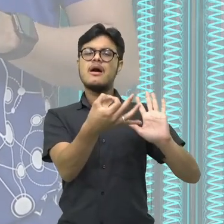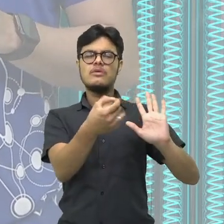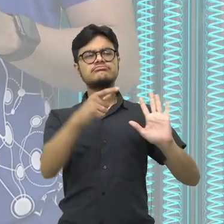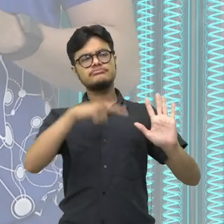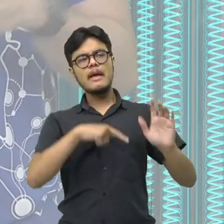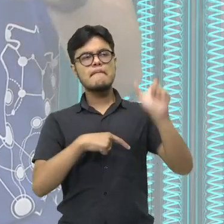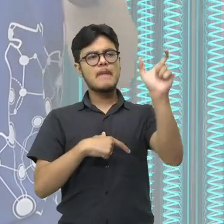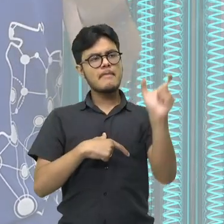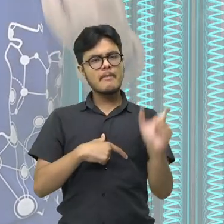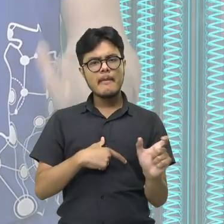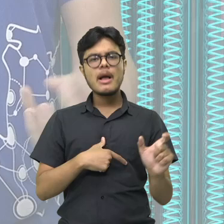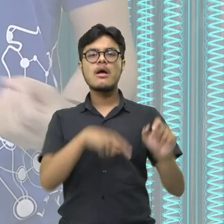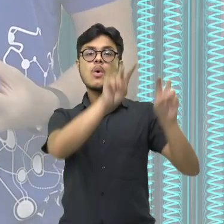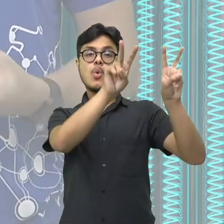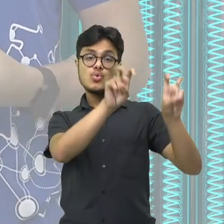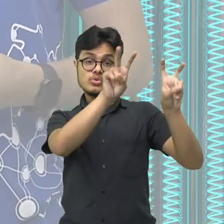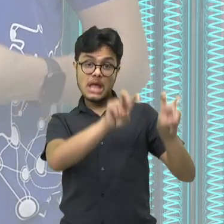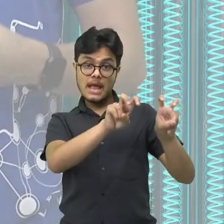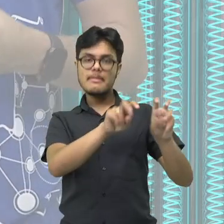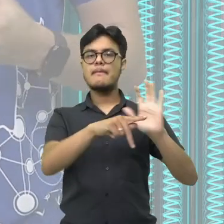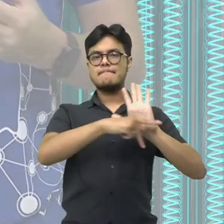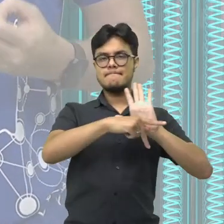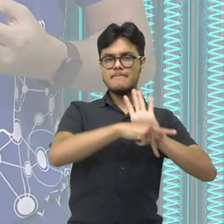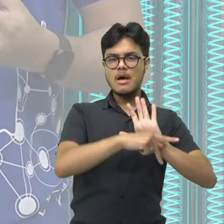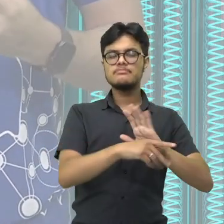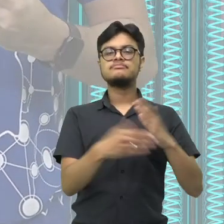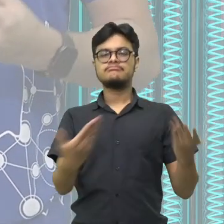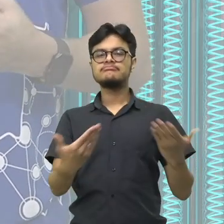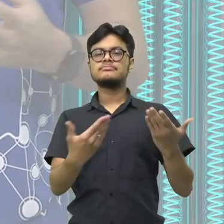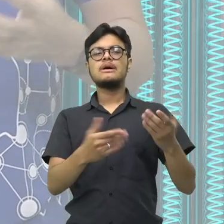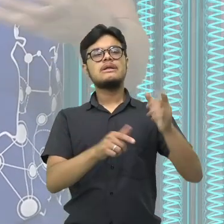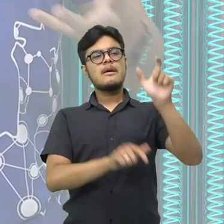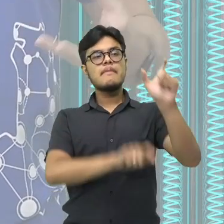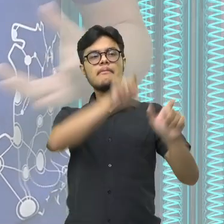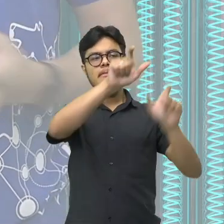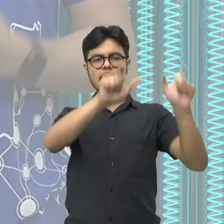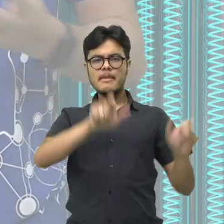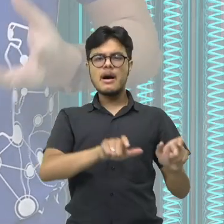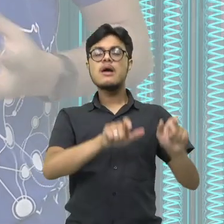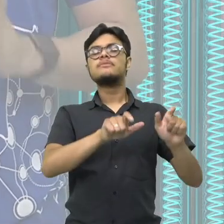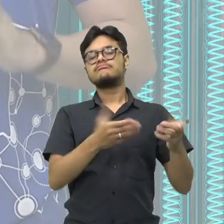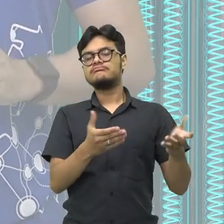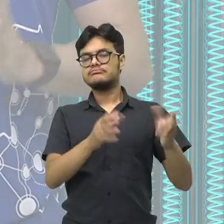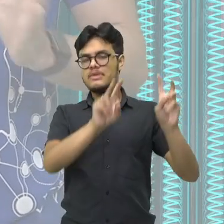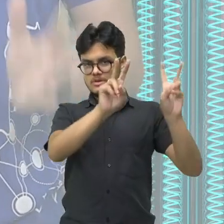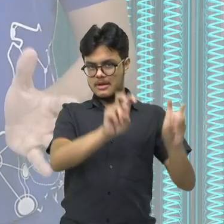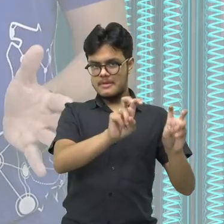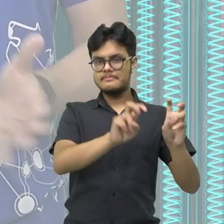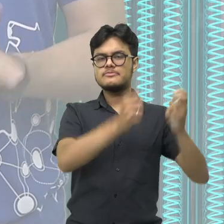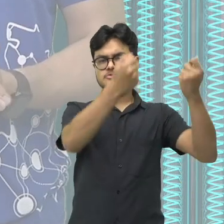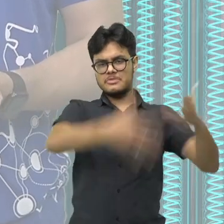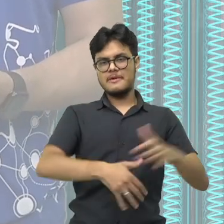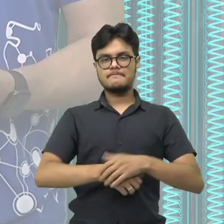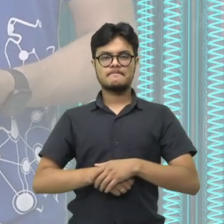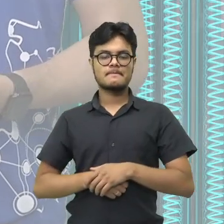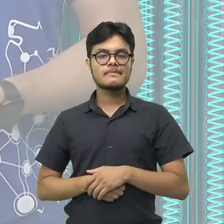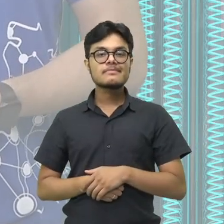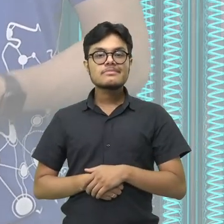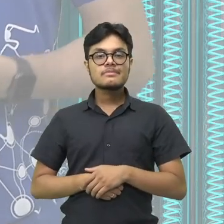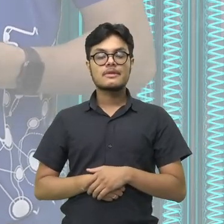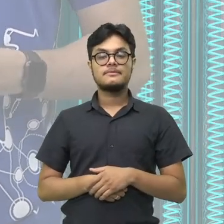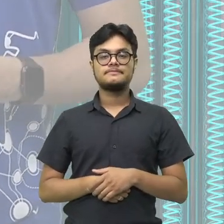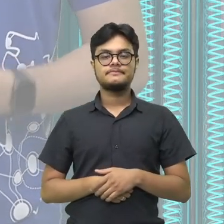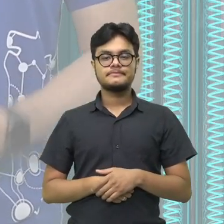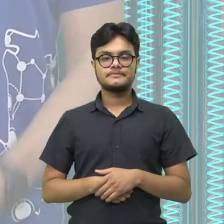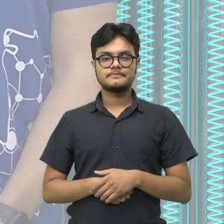né? O fato que está sendo tratado é esse, e os argumentos sobre esse fato, sobre esse assunto, sobre esse tema, são esses, tá bom? Vamos